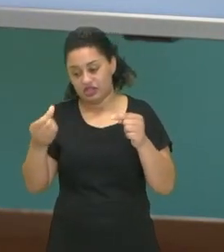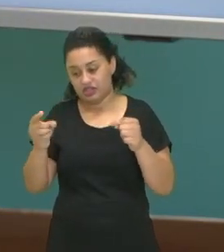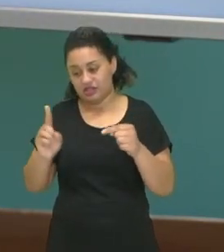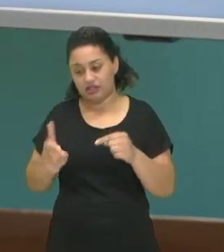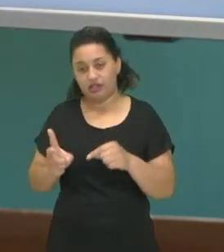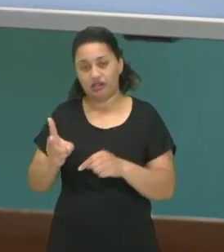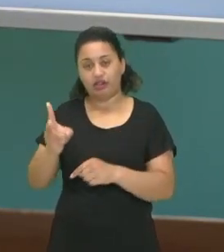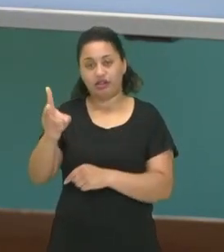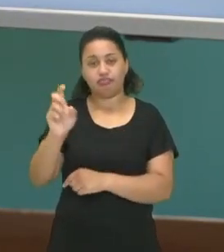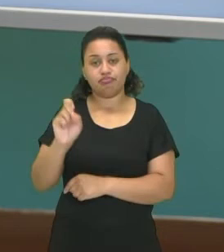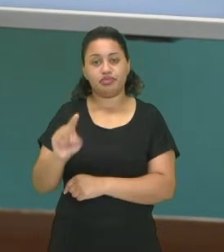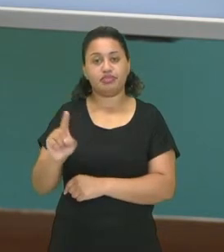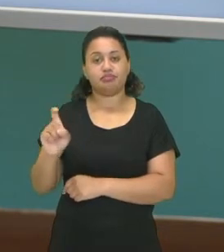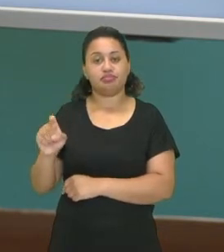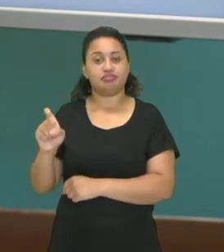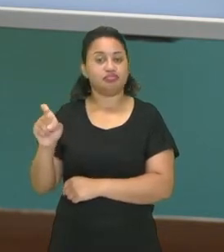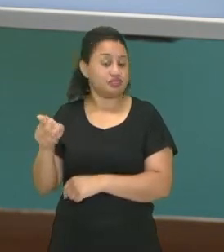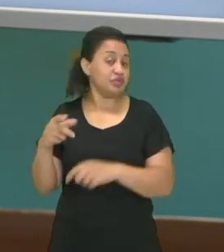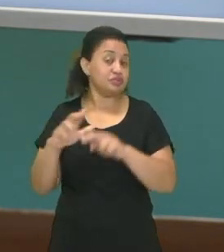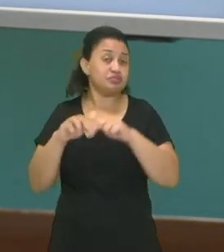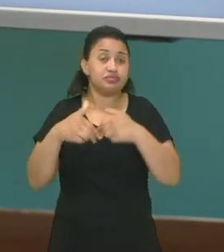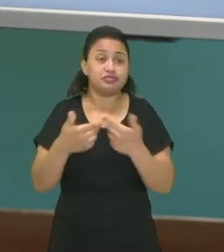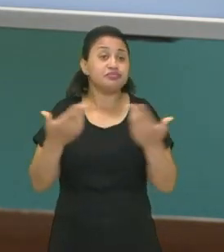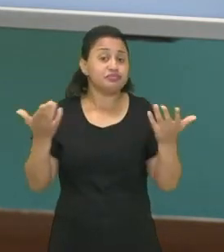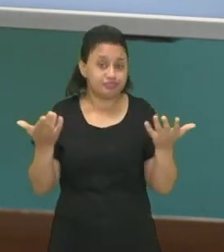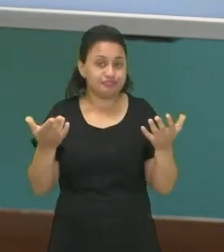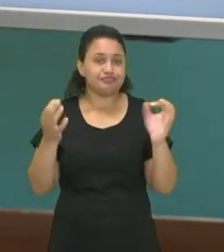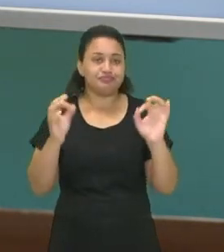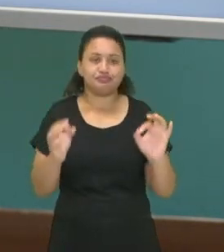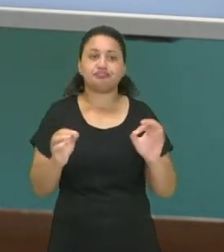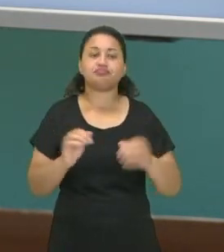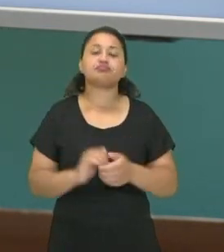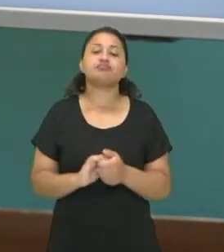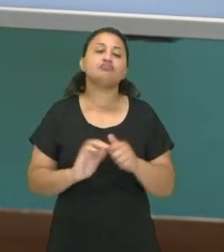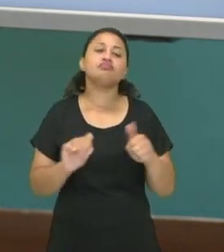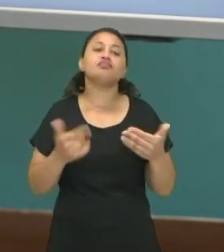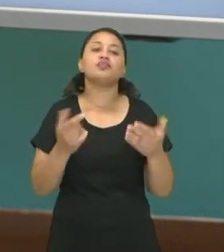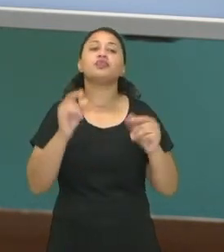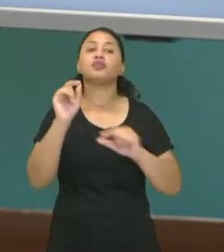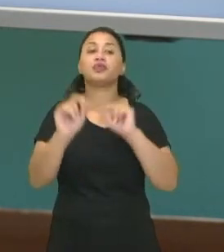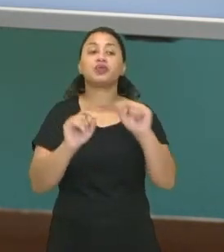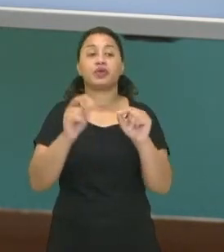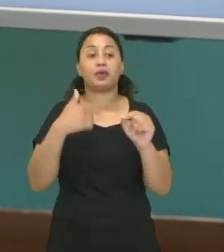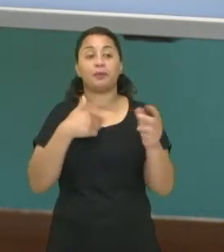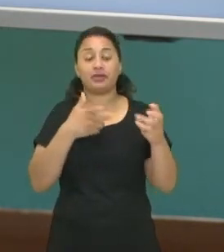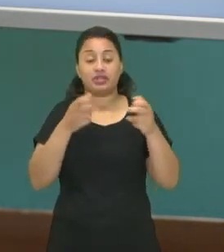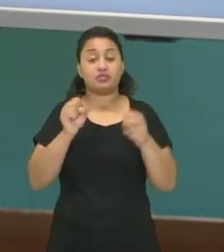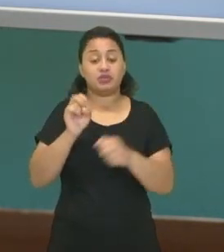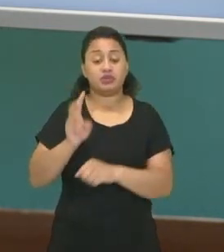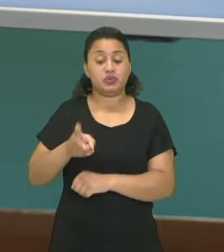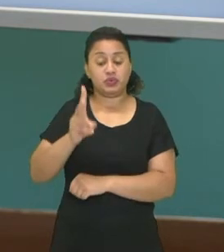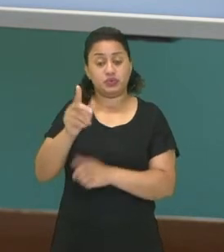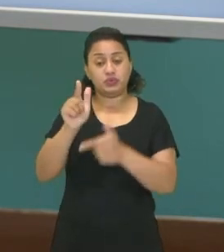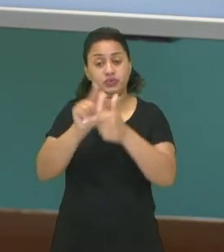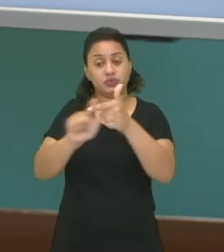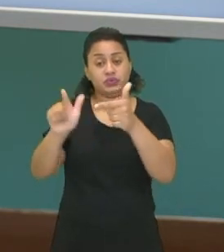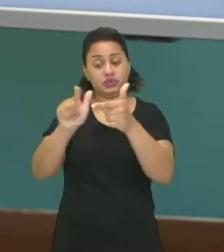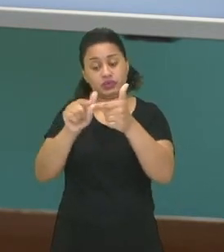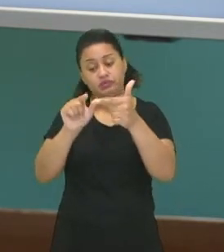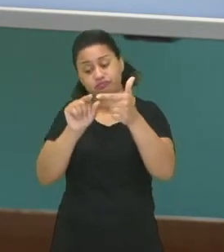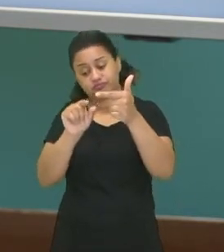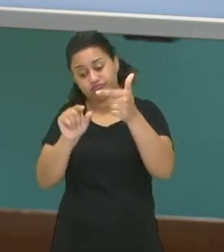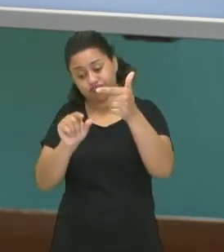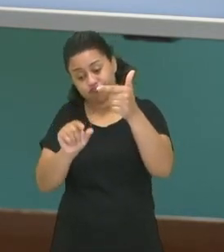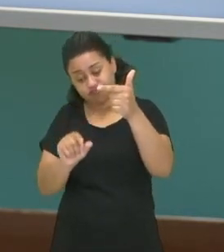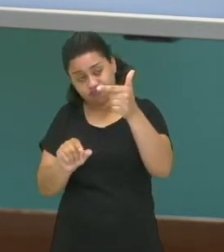né? 6, 6, 6, 6, 6 ali nas casinhas decimais, tá bom? Então, olha lá, se continuamos essa divisão,